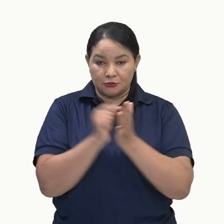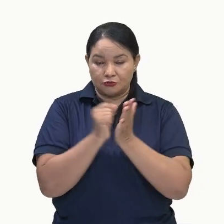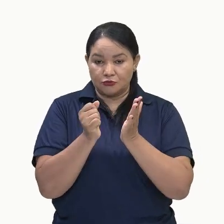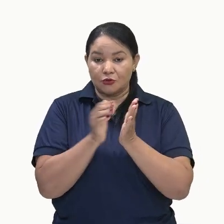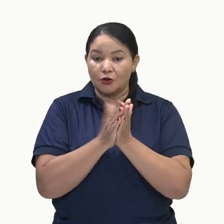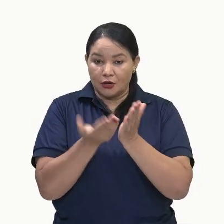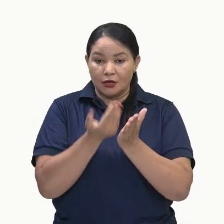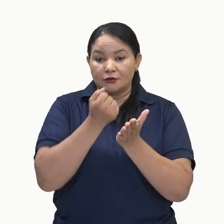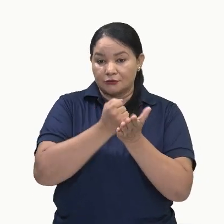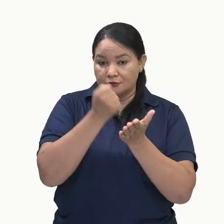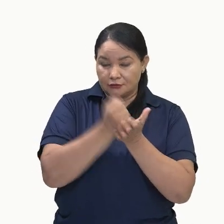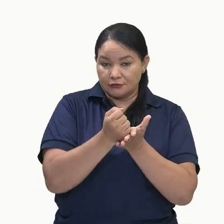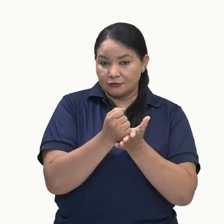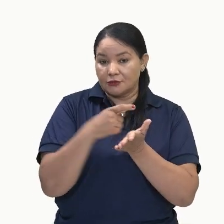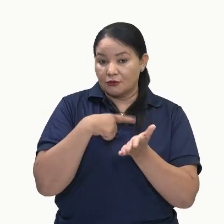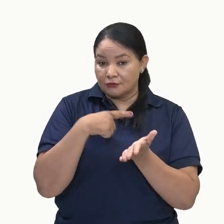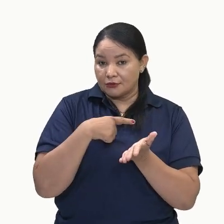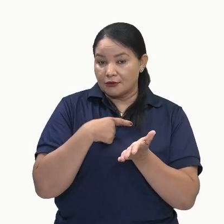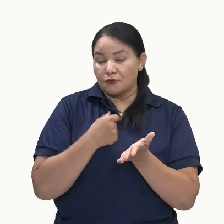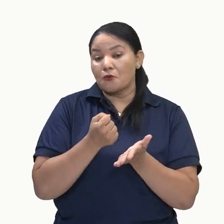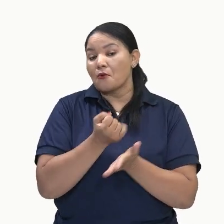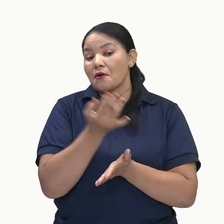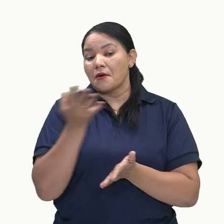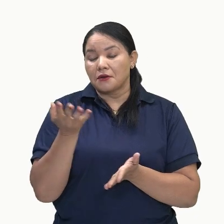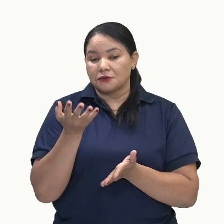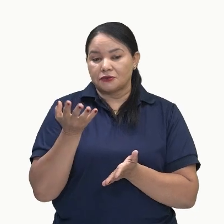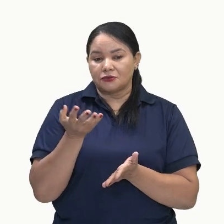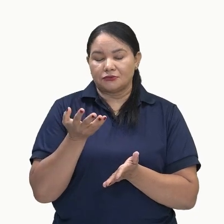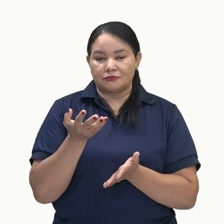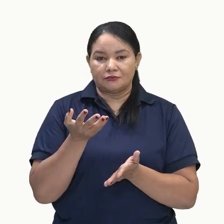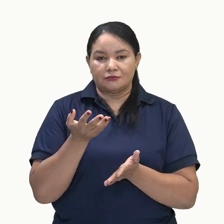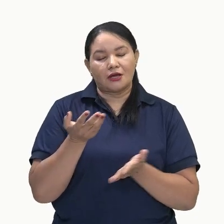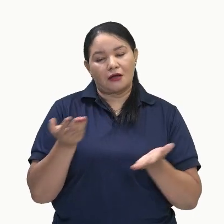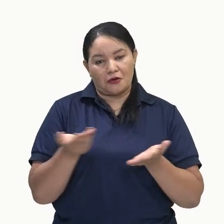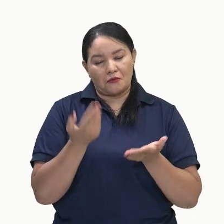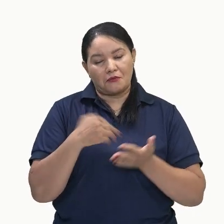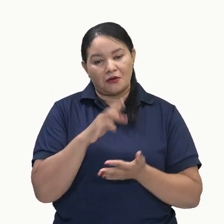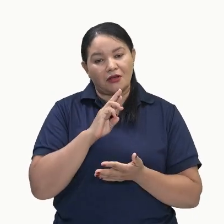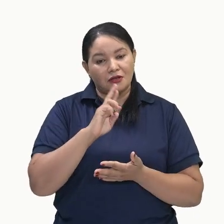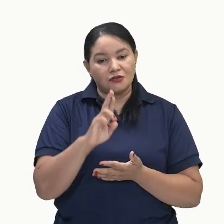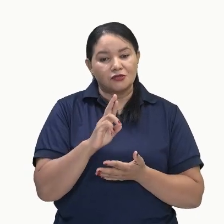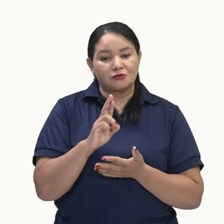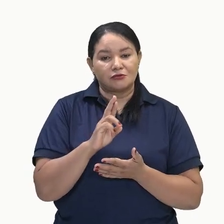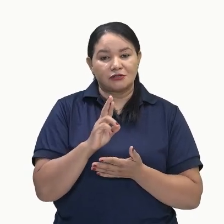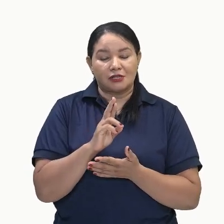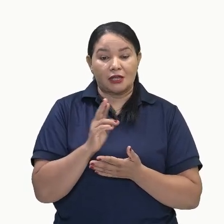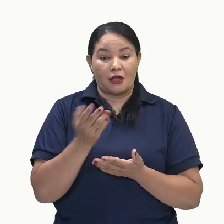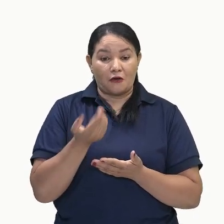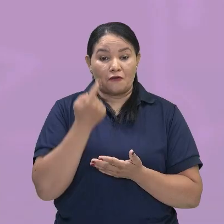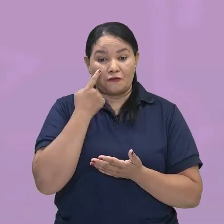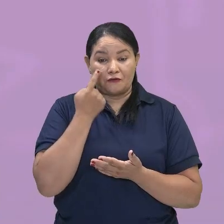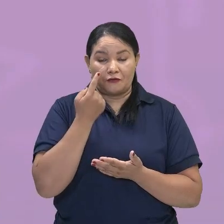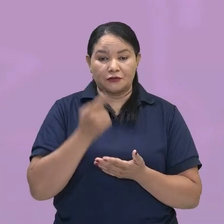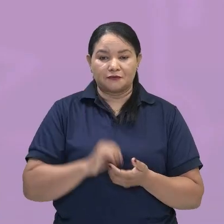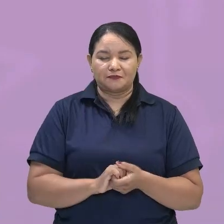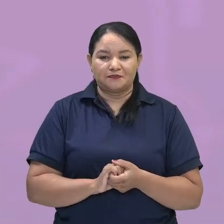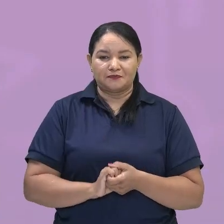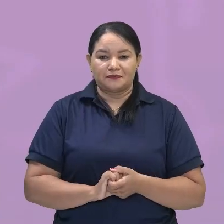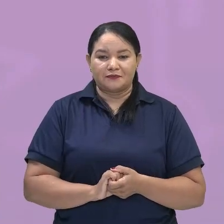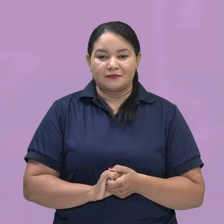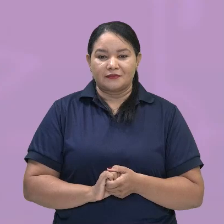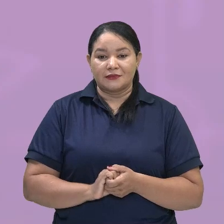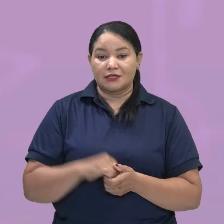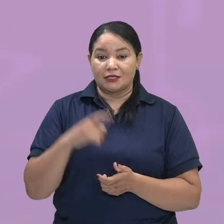na carteira? Bom, pessoal, para responder essas questões, eu quero chamar a atenção no seguinte. Ó.